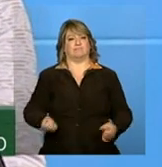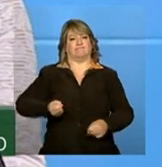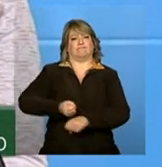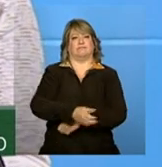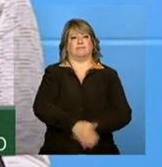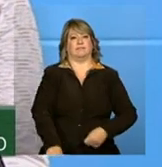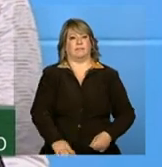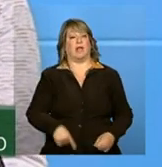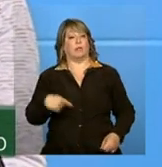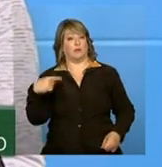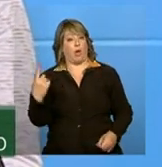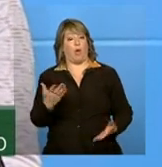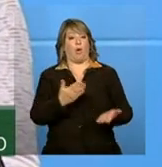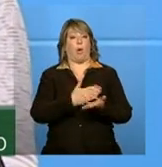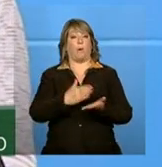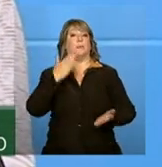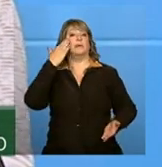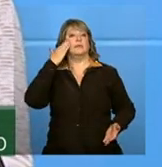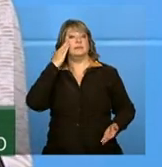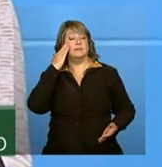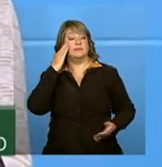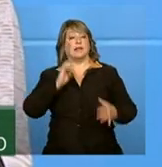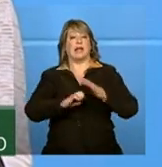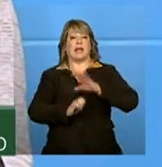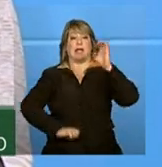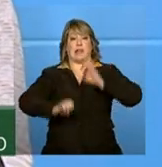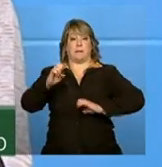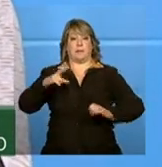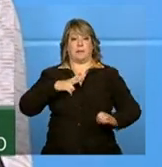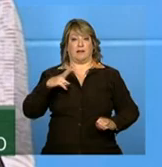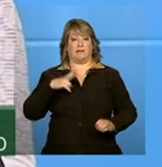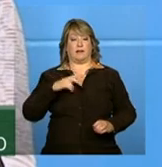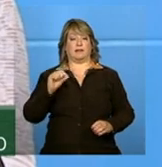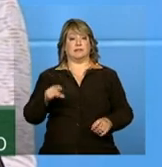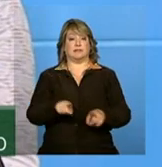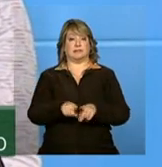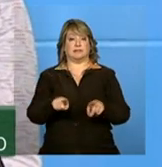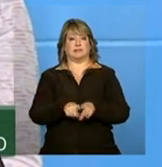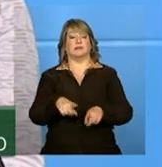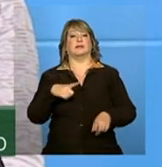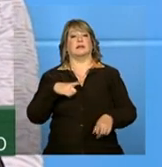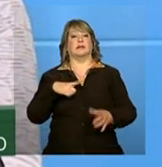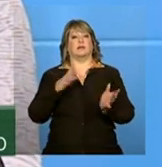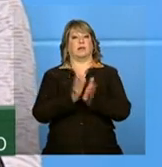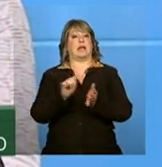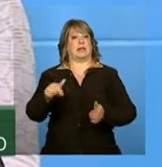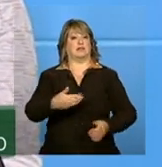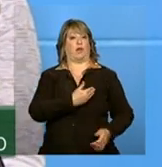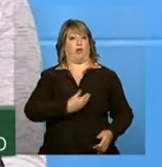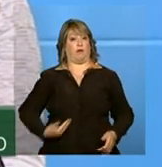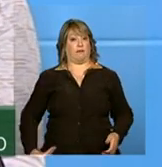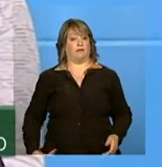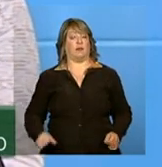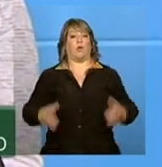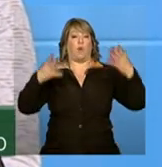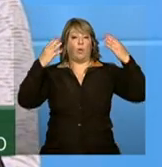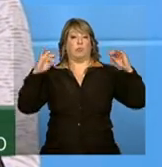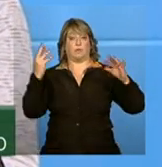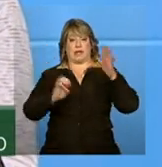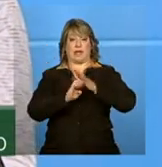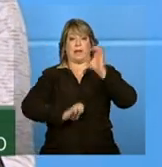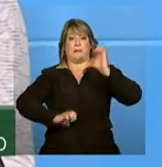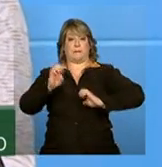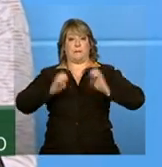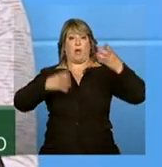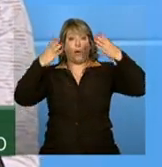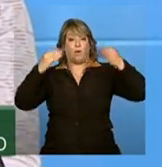conseguiu conscientização entre as empresas privadas. E esse governo holandês e as empresas holandesas fizeram